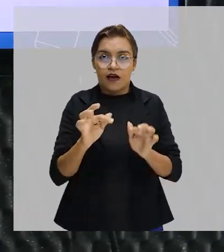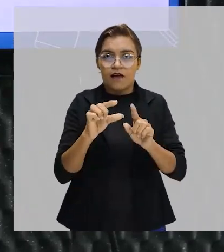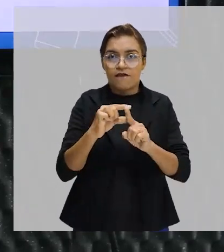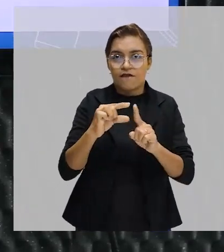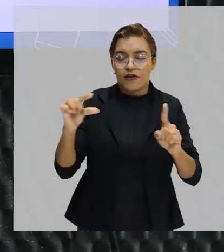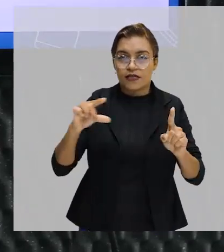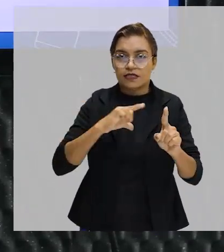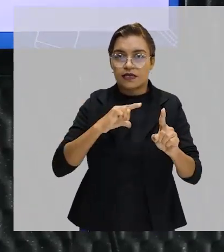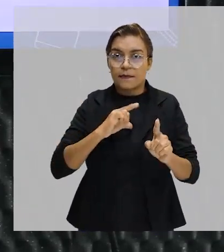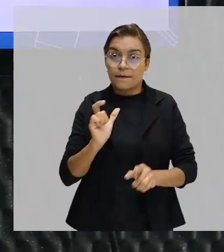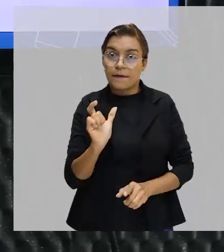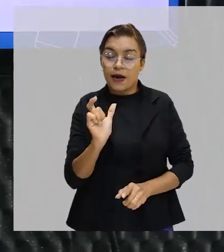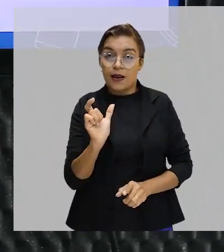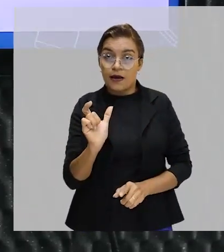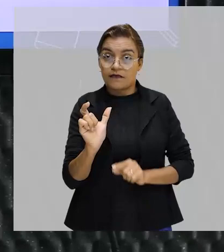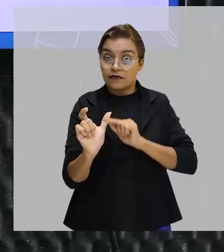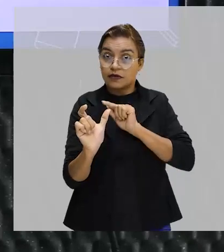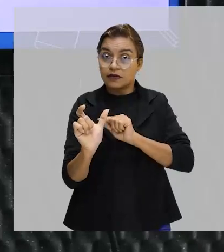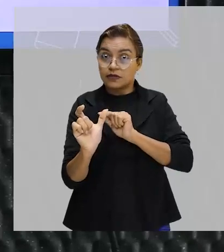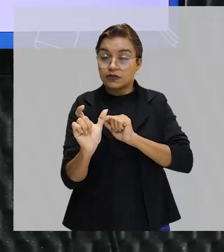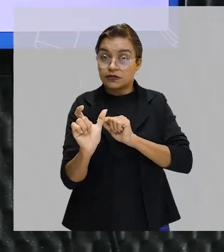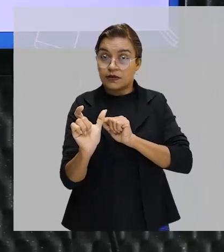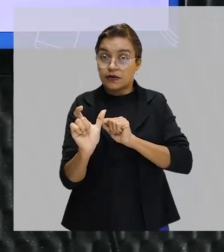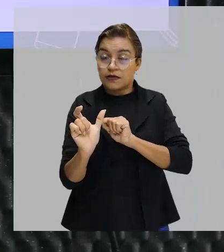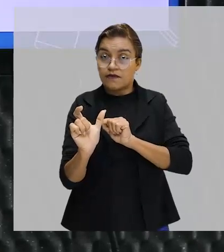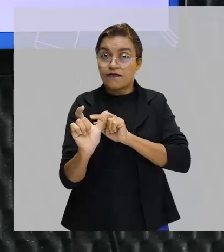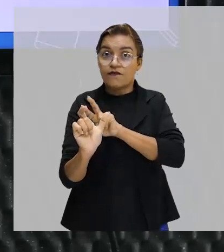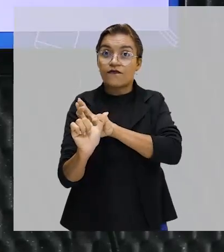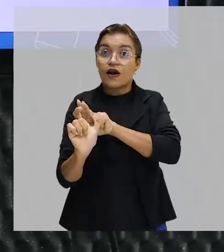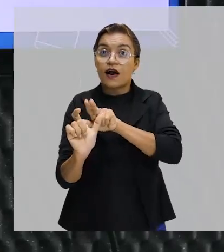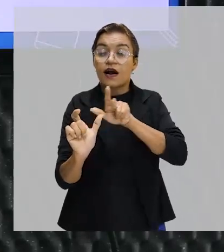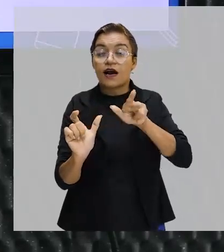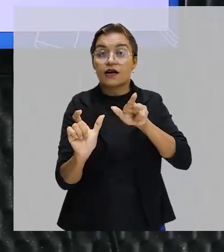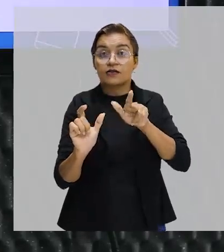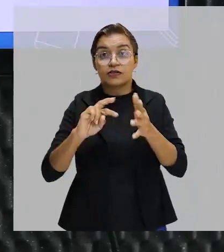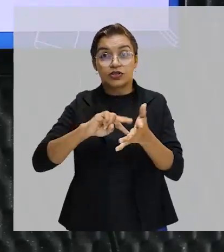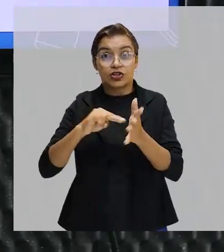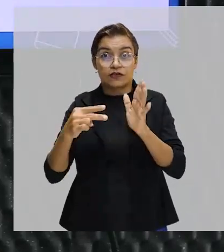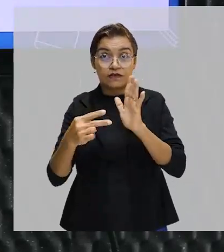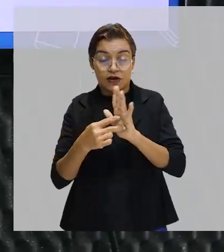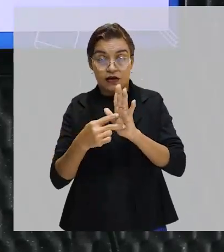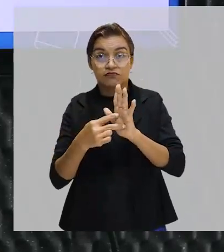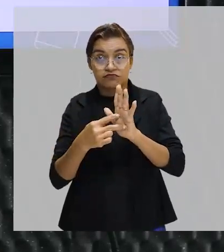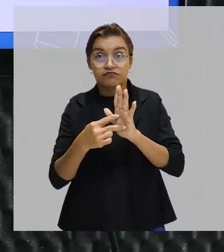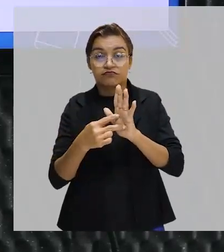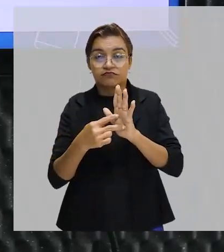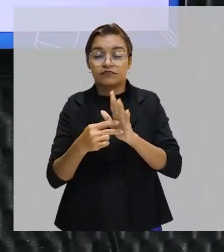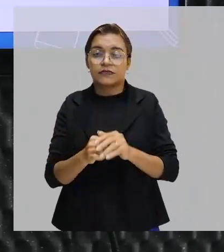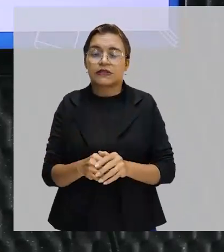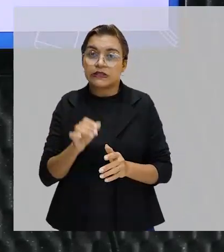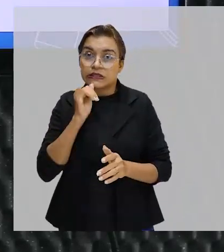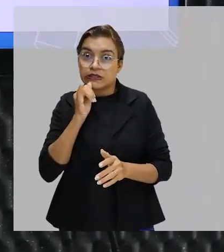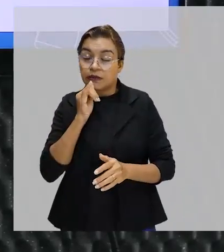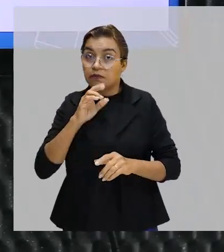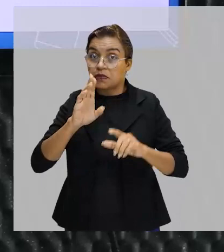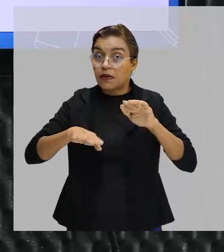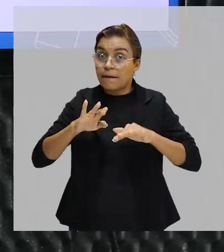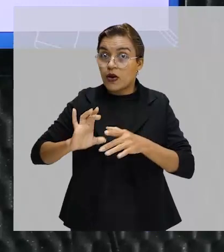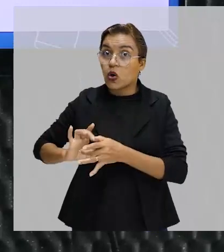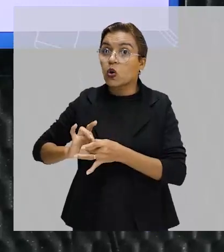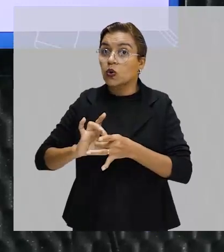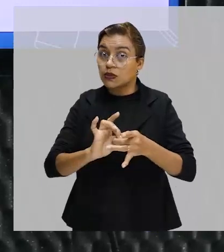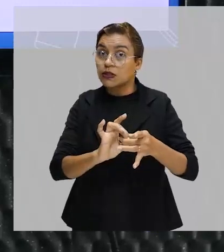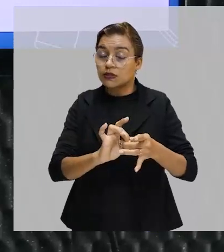significar mais de um significado, mais de uma coisa, dentro de contextos